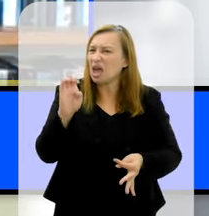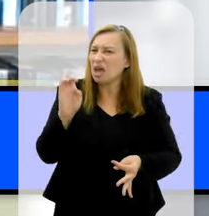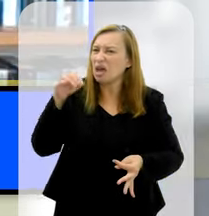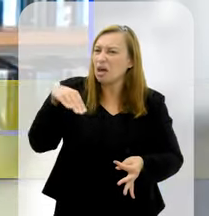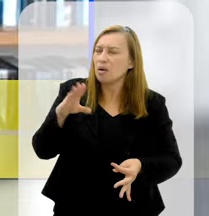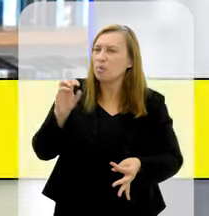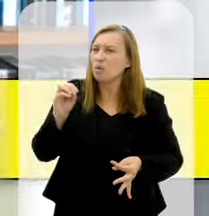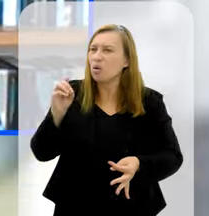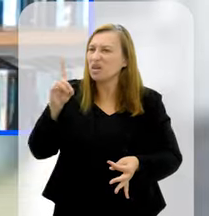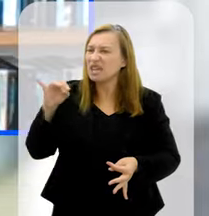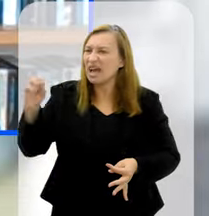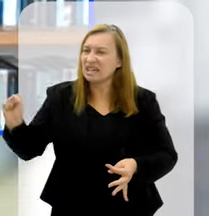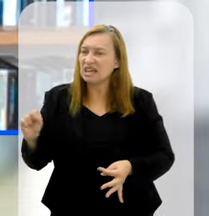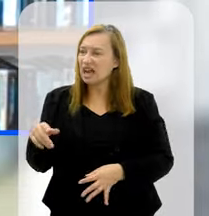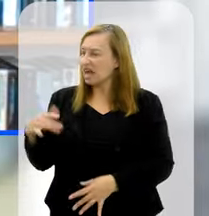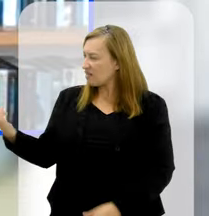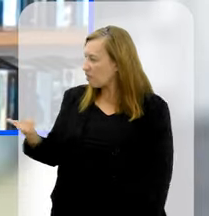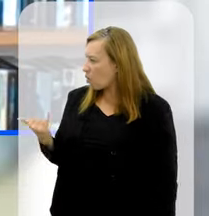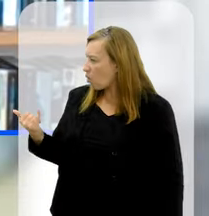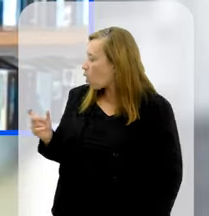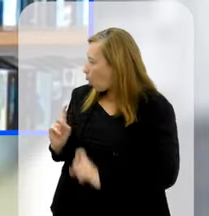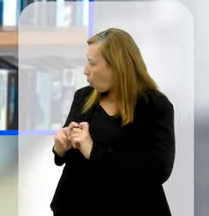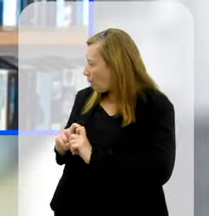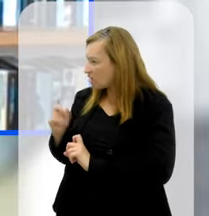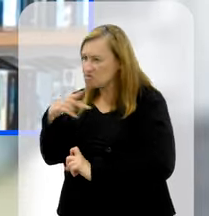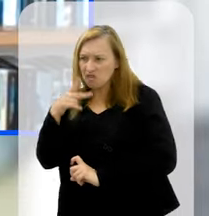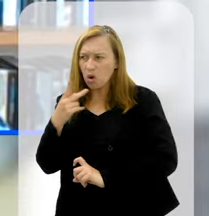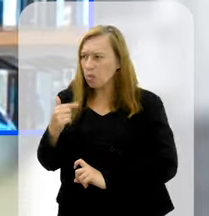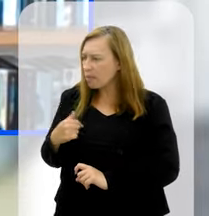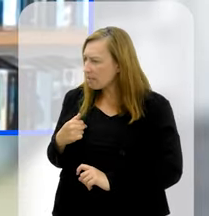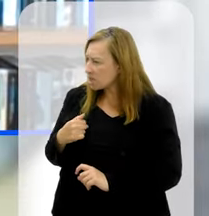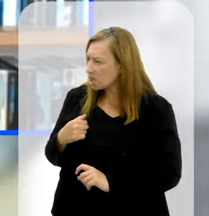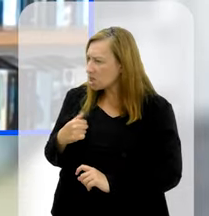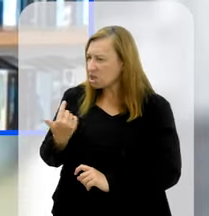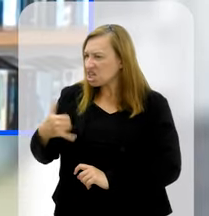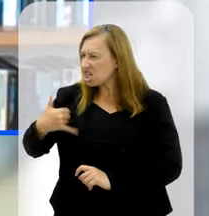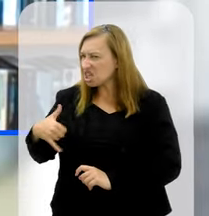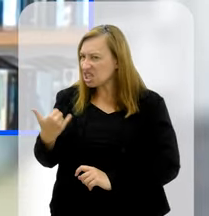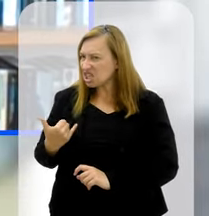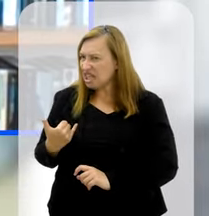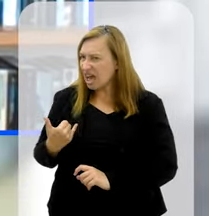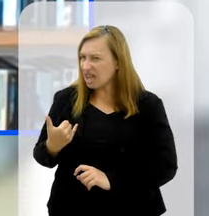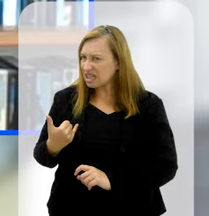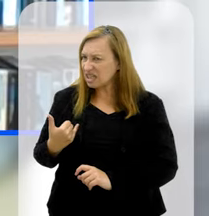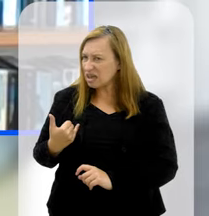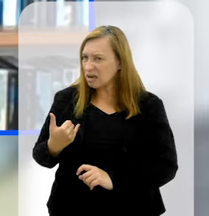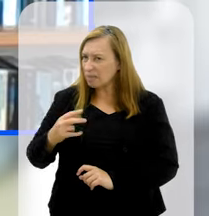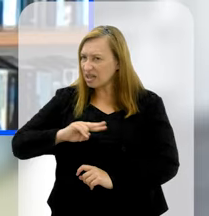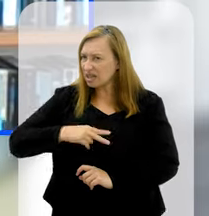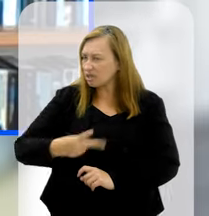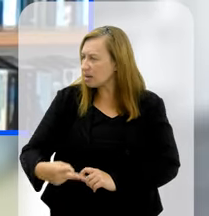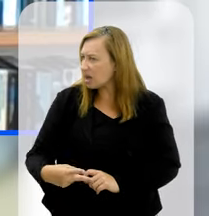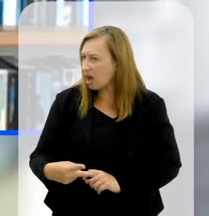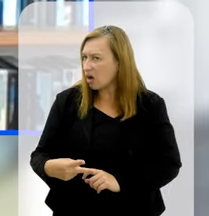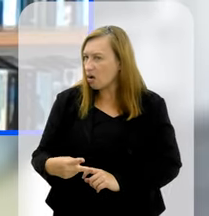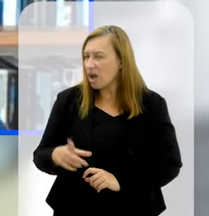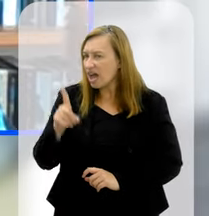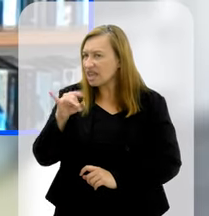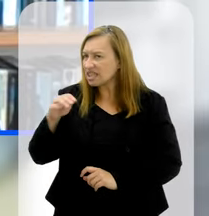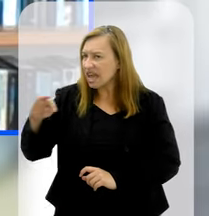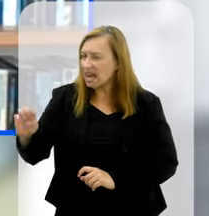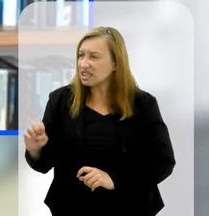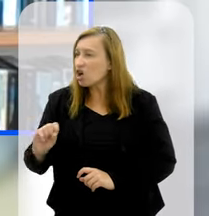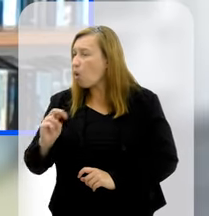pelo tempo. E ela disse para mim: minha filha, o médico disse para mim que eu não tinha mais idade para transplantar. Era